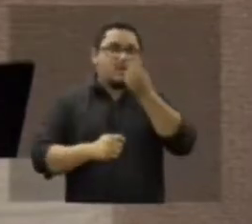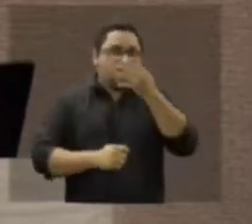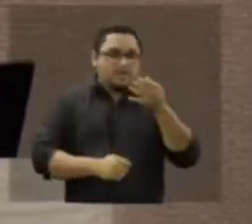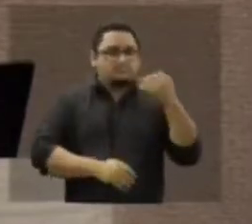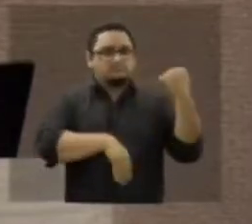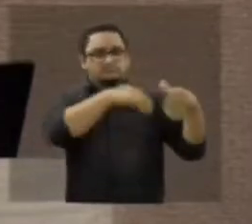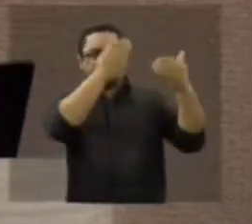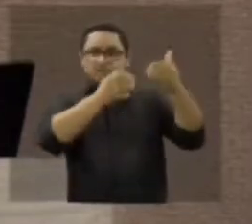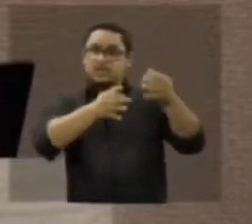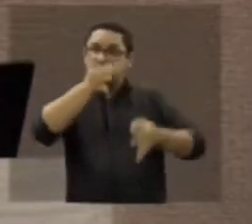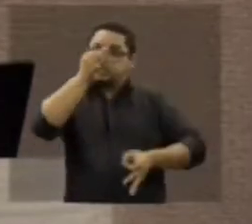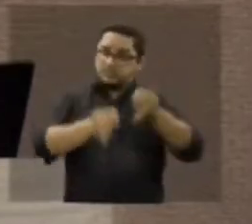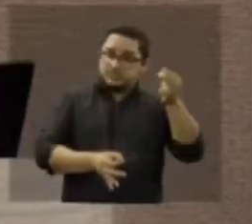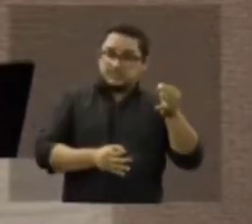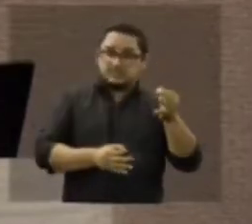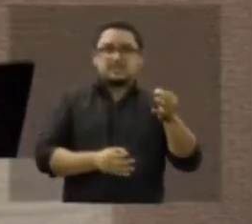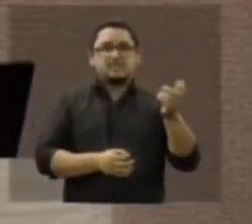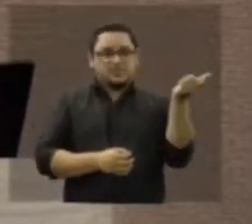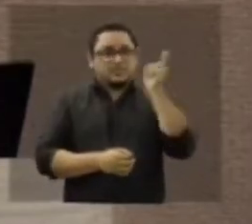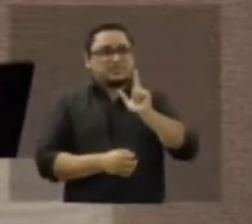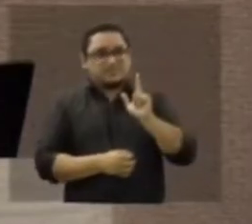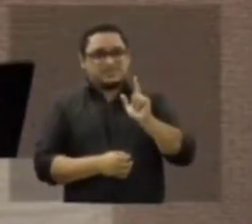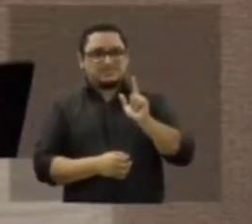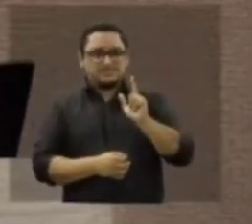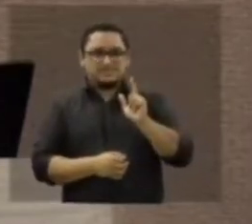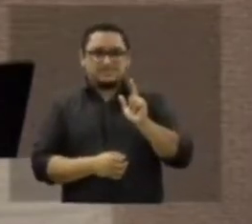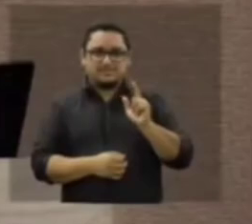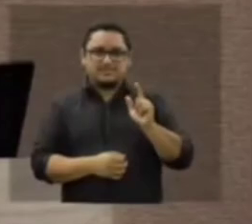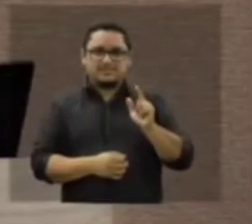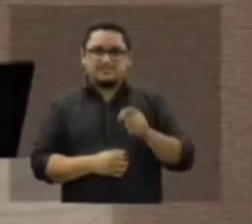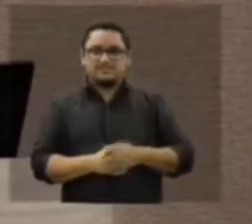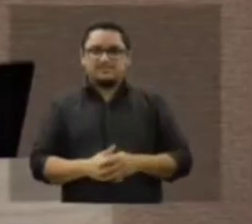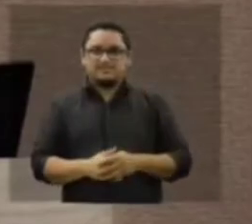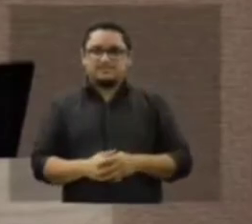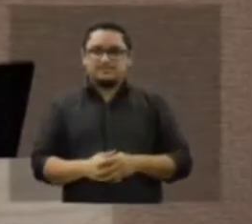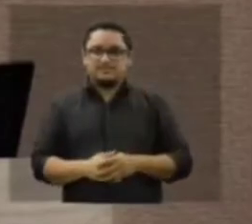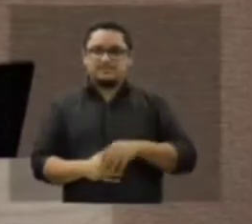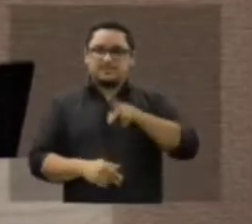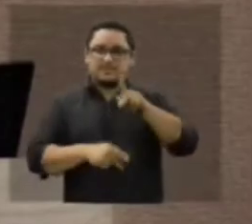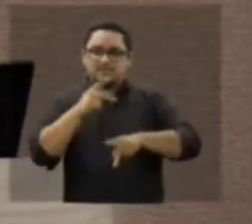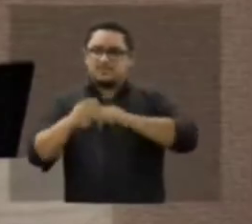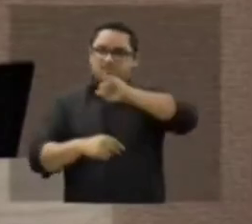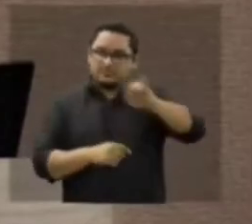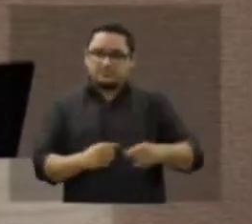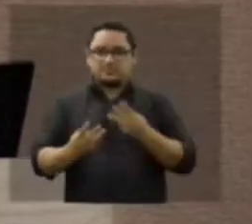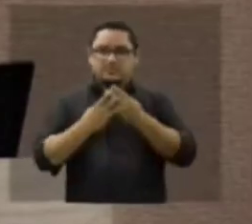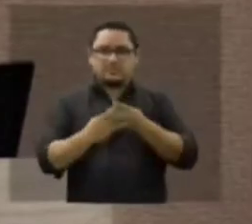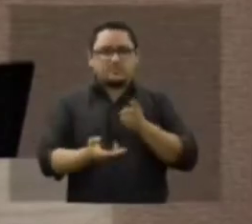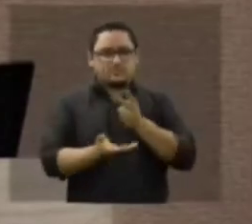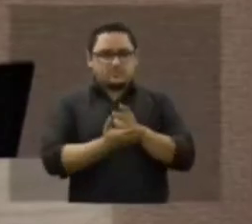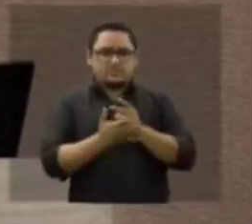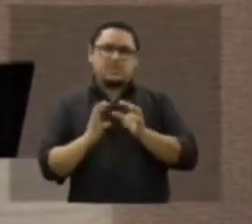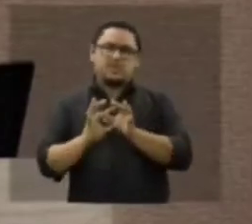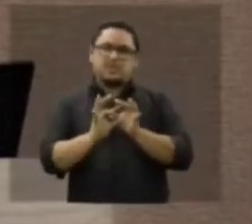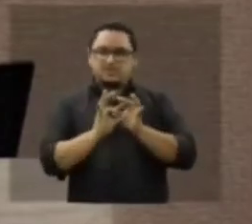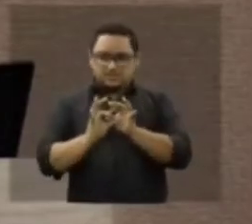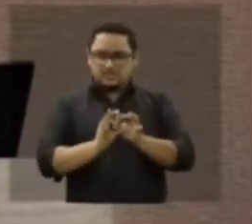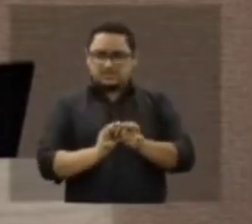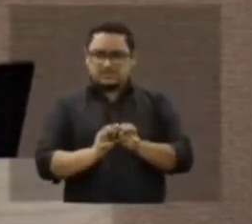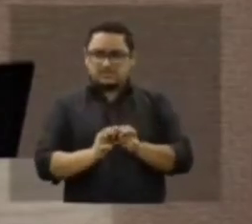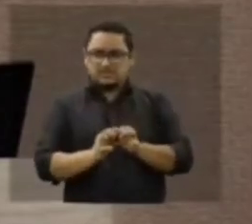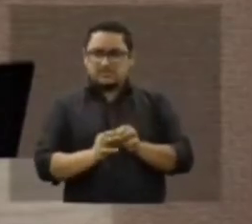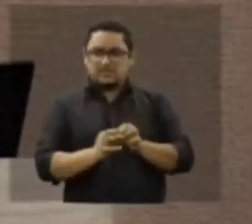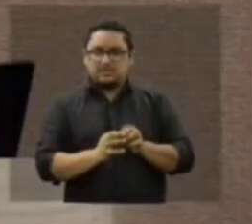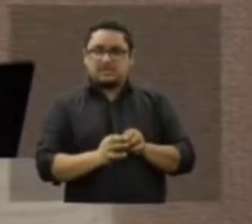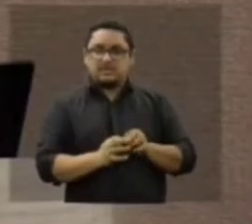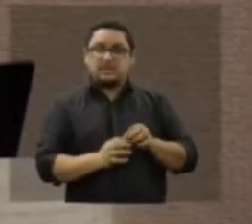da sabedoria sobre o mal o erro e a insensatez o povo Judeu seguirá unido na defesa do direito de